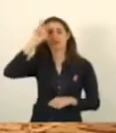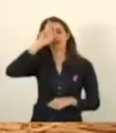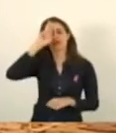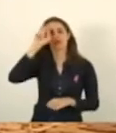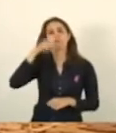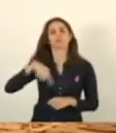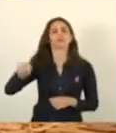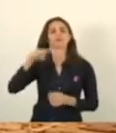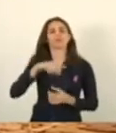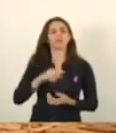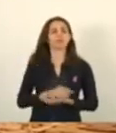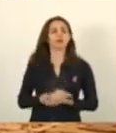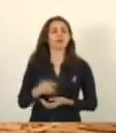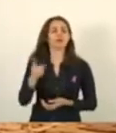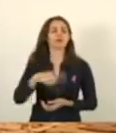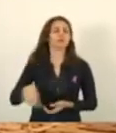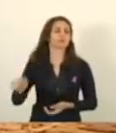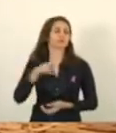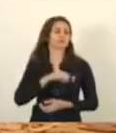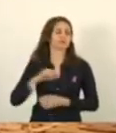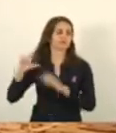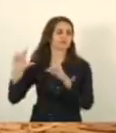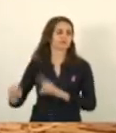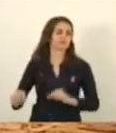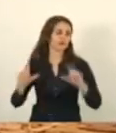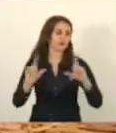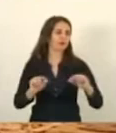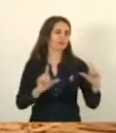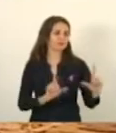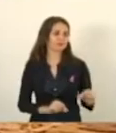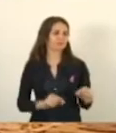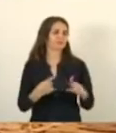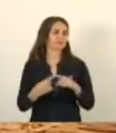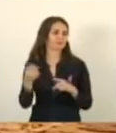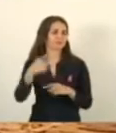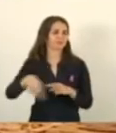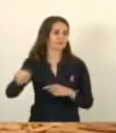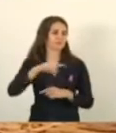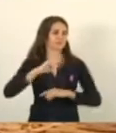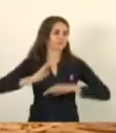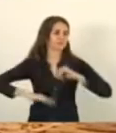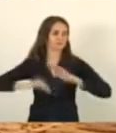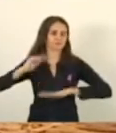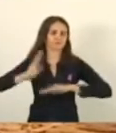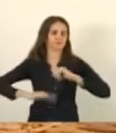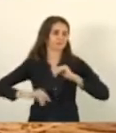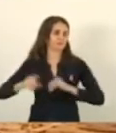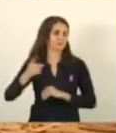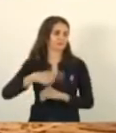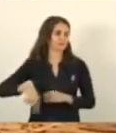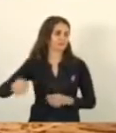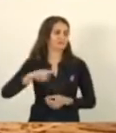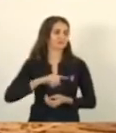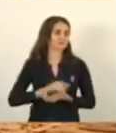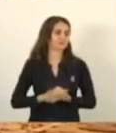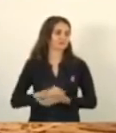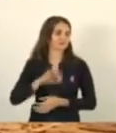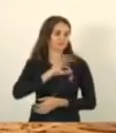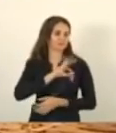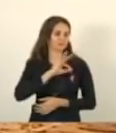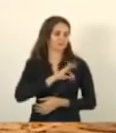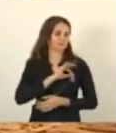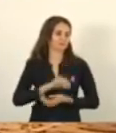dessas instituições, tentando menosprezar e diminuir a capacidade das nossas forças